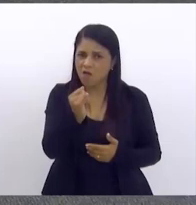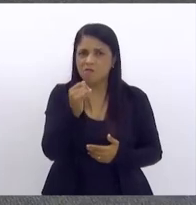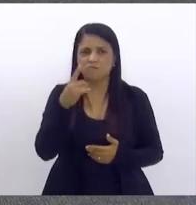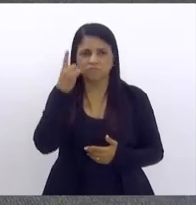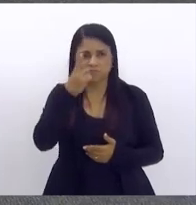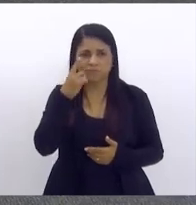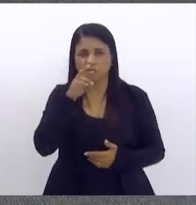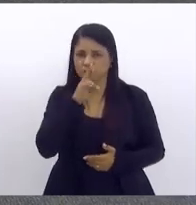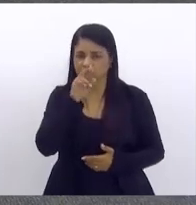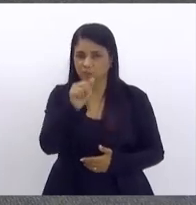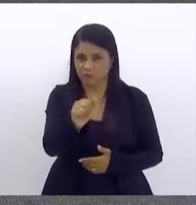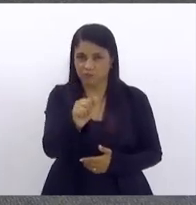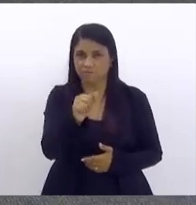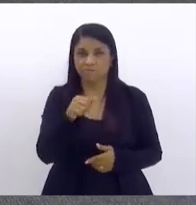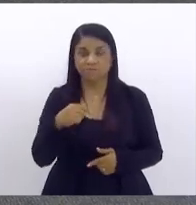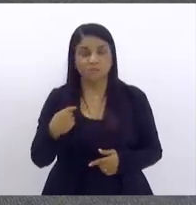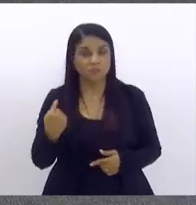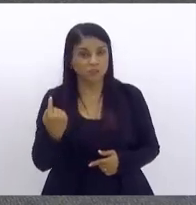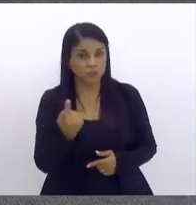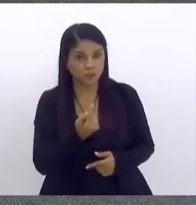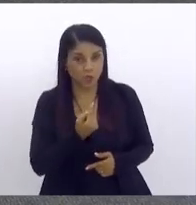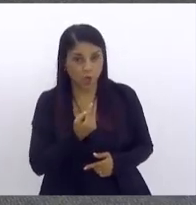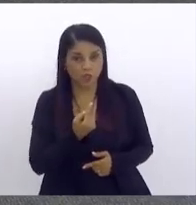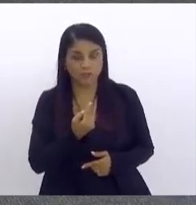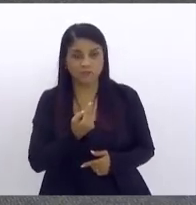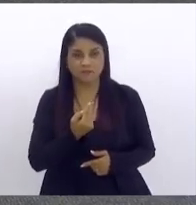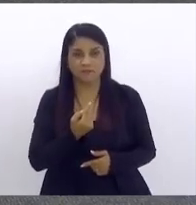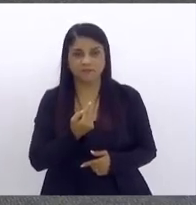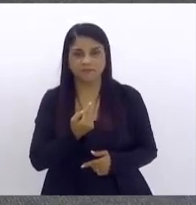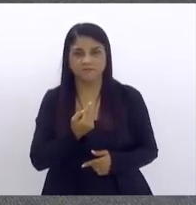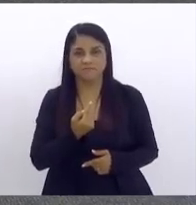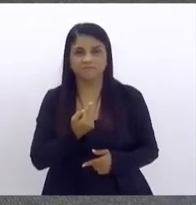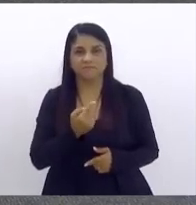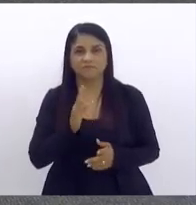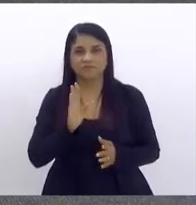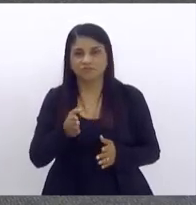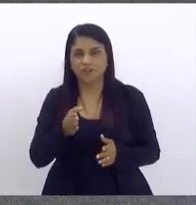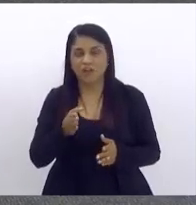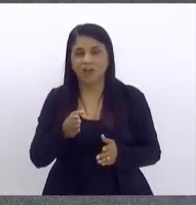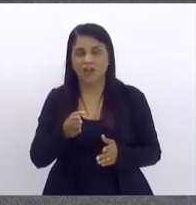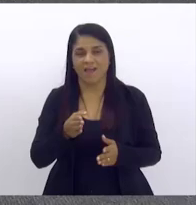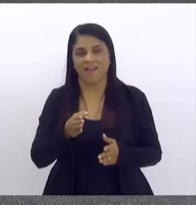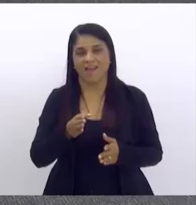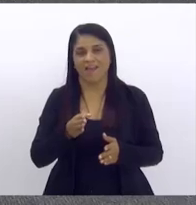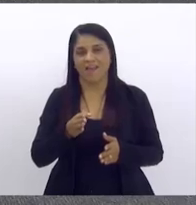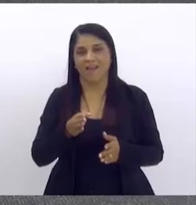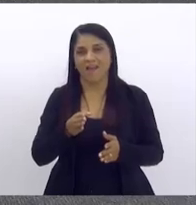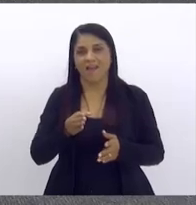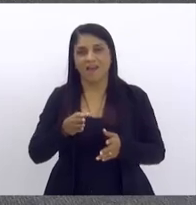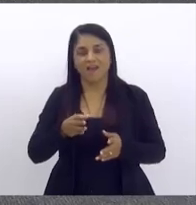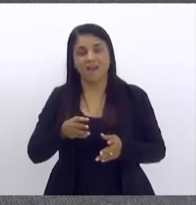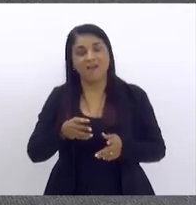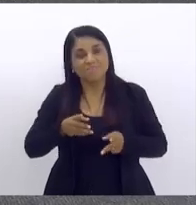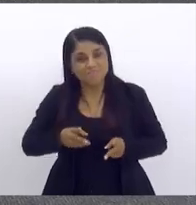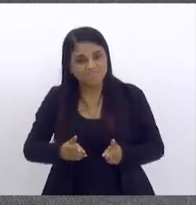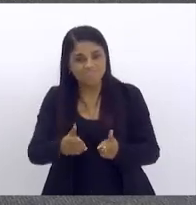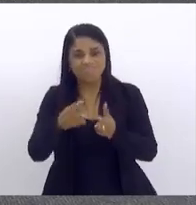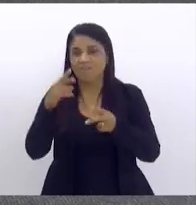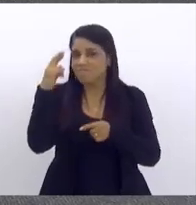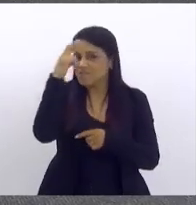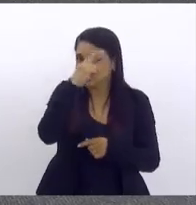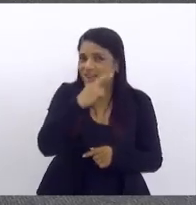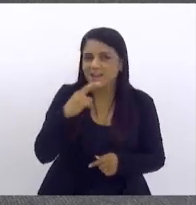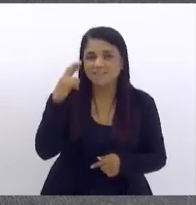nós estamos pisando, como dizia já aquele velho ditado, no chão da fábrica. Nós estamos em loco